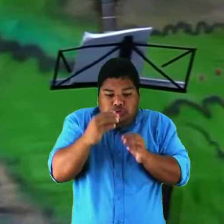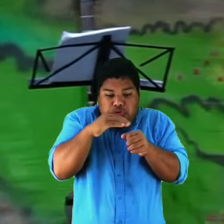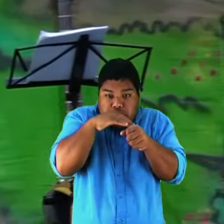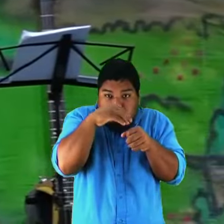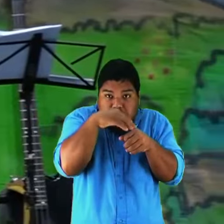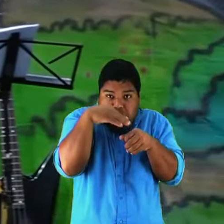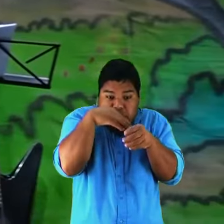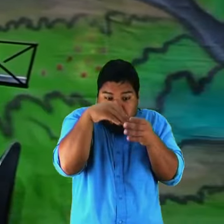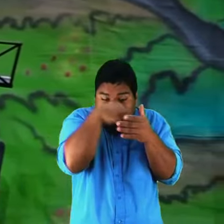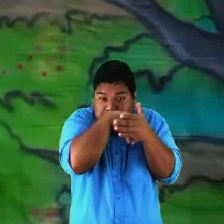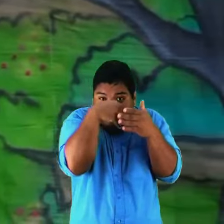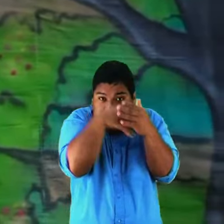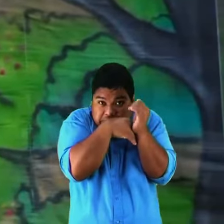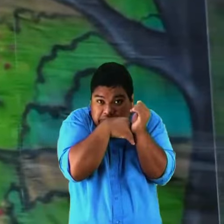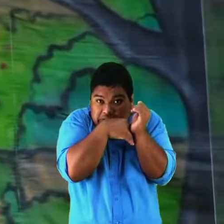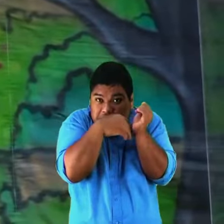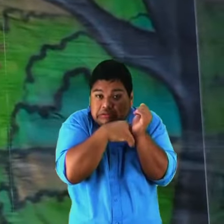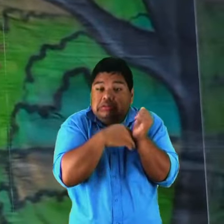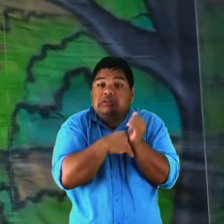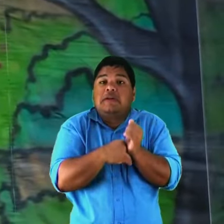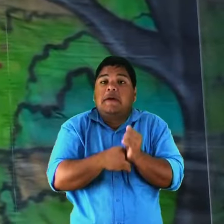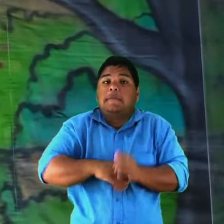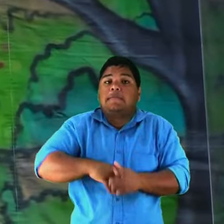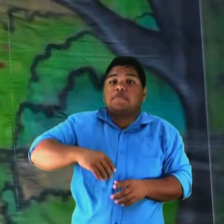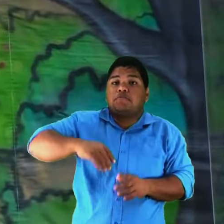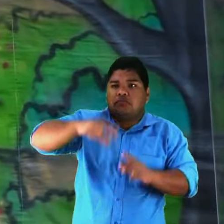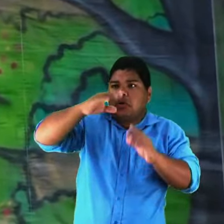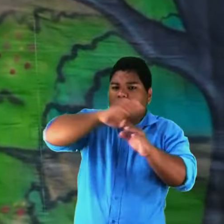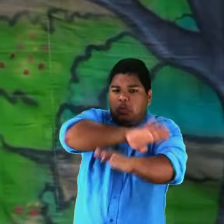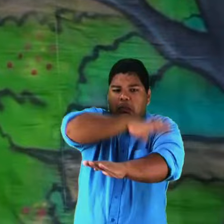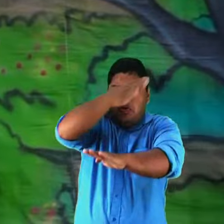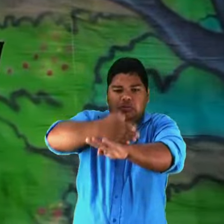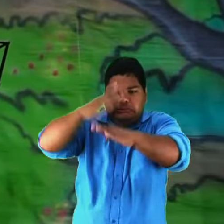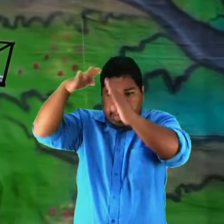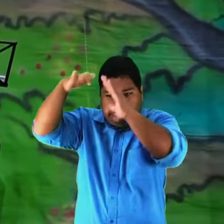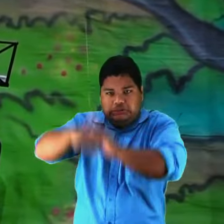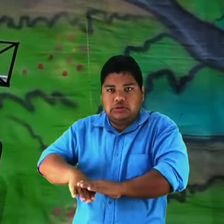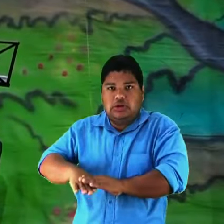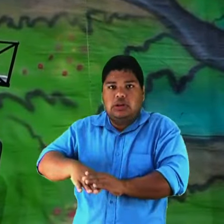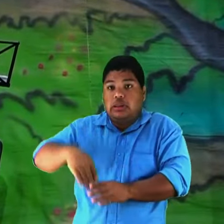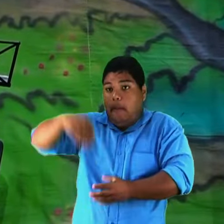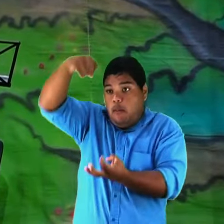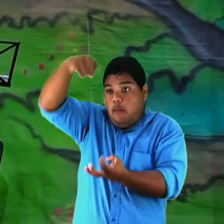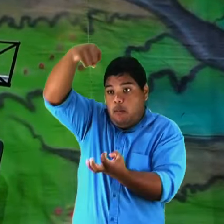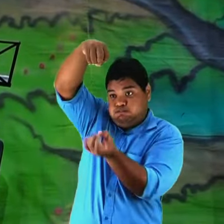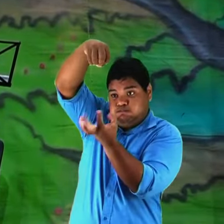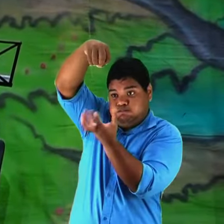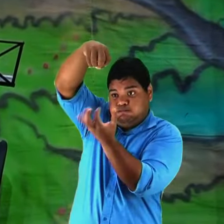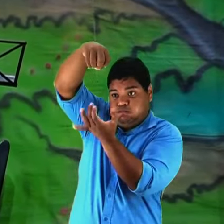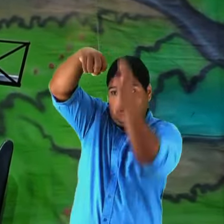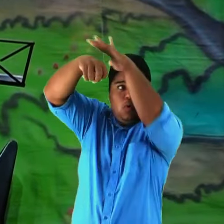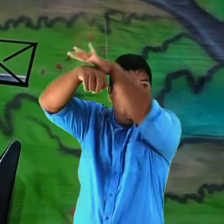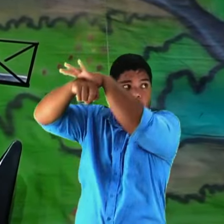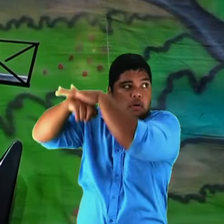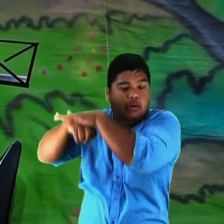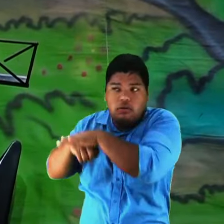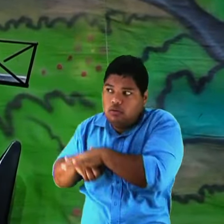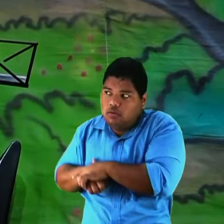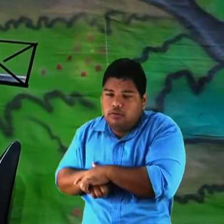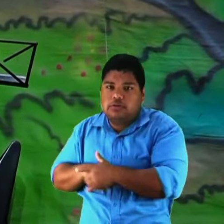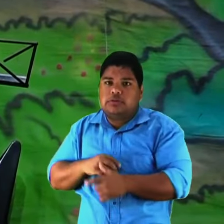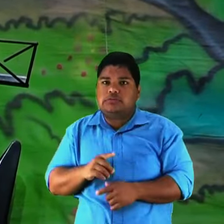monte. E também ninguém acende uma candeia e coloca debaixo de uma vasilha. Simples, porque quando